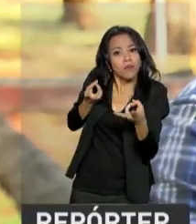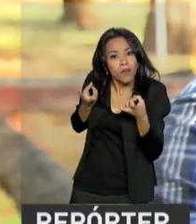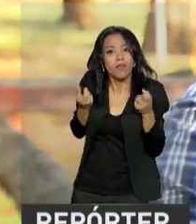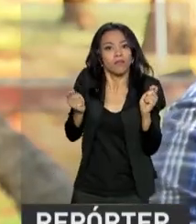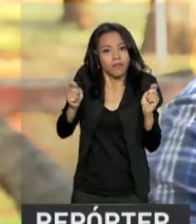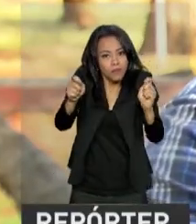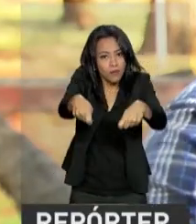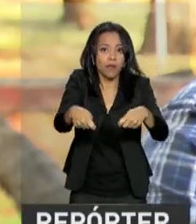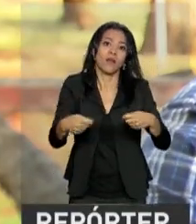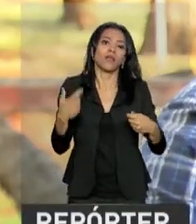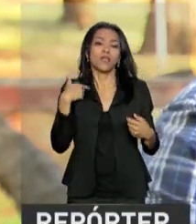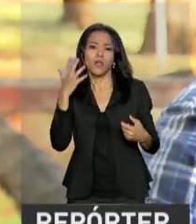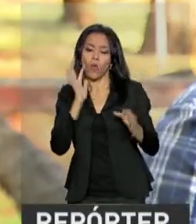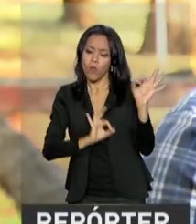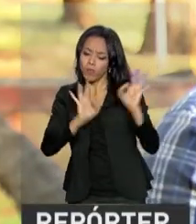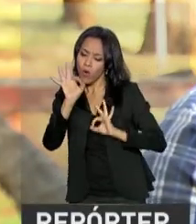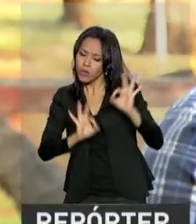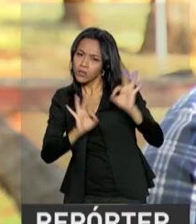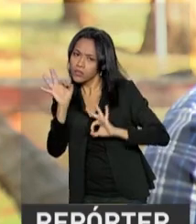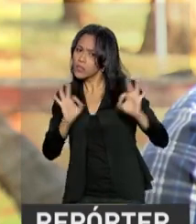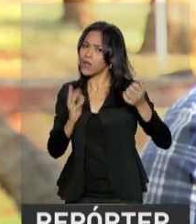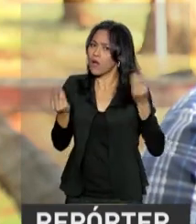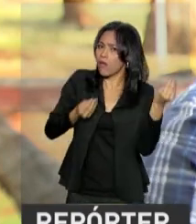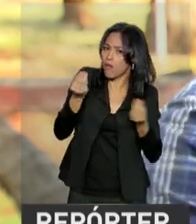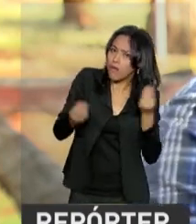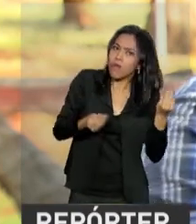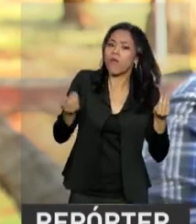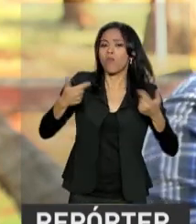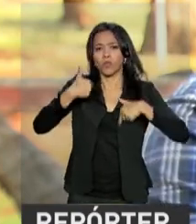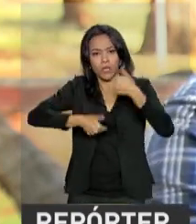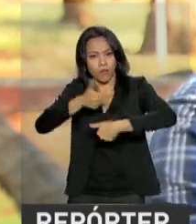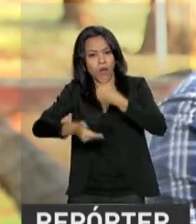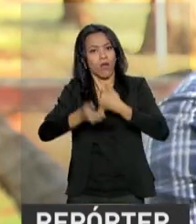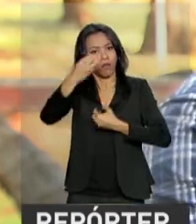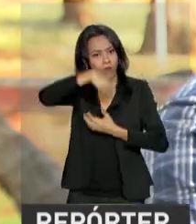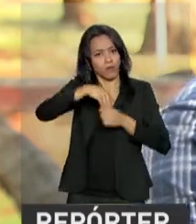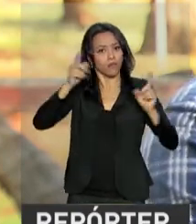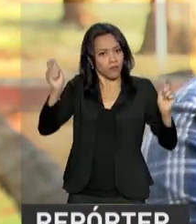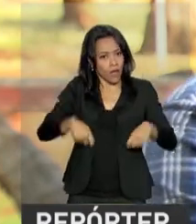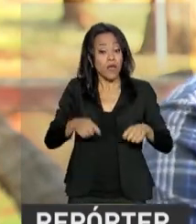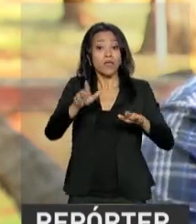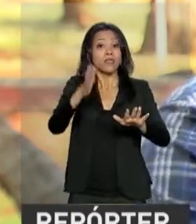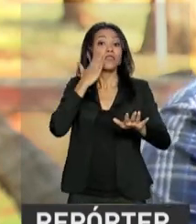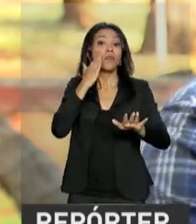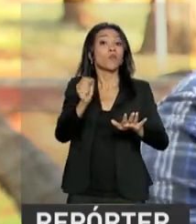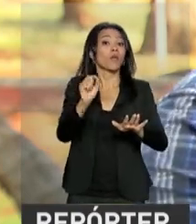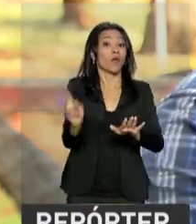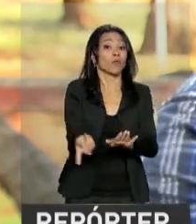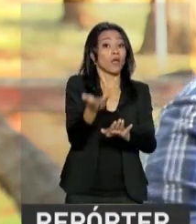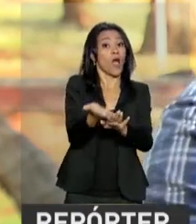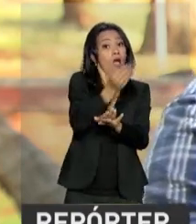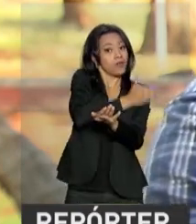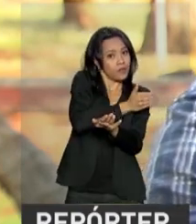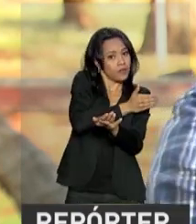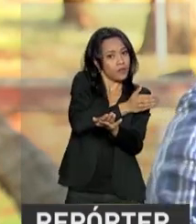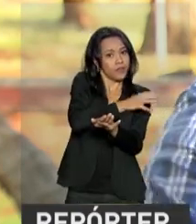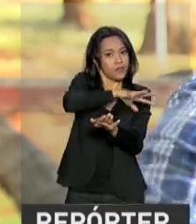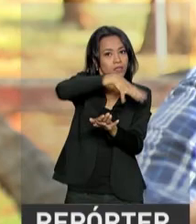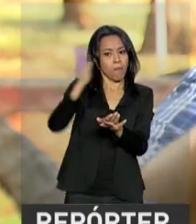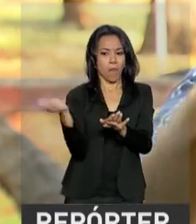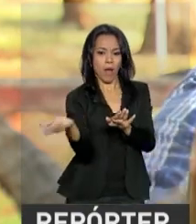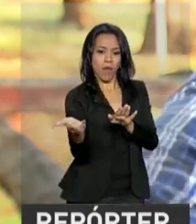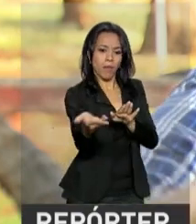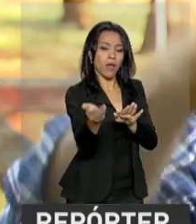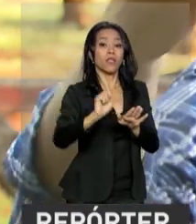a cada parcela de interesse do serviço florestal nós conseguimos saber como a floresta estava antes da exploração após a exploração